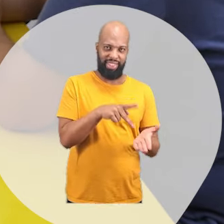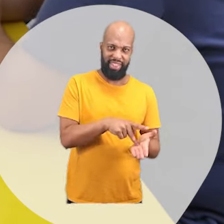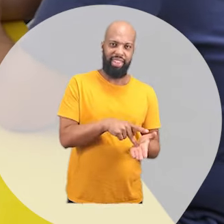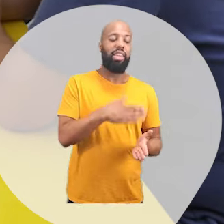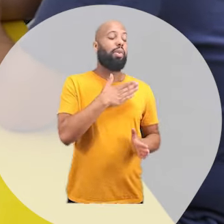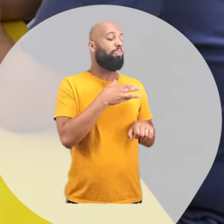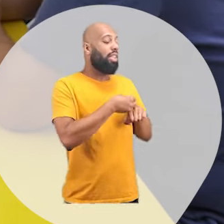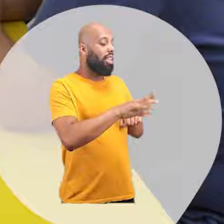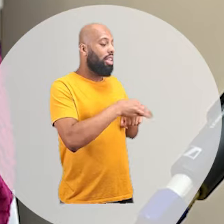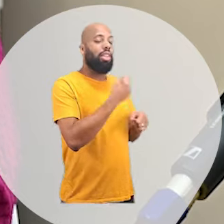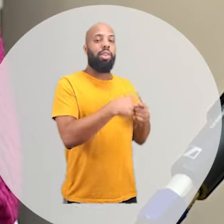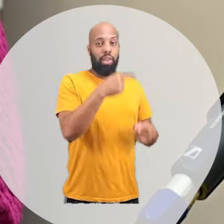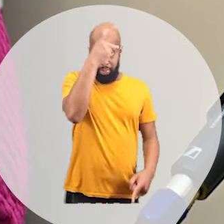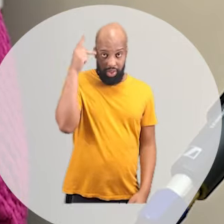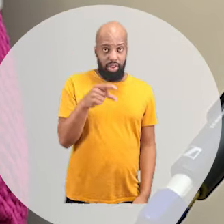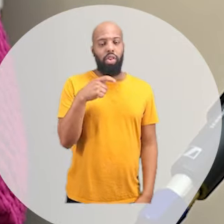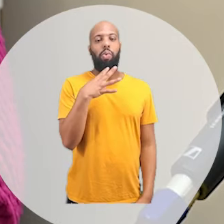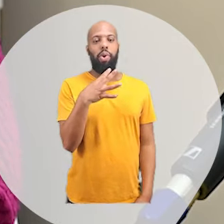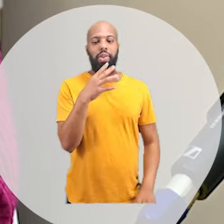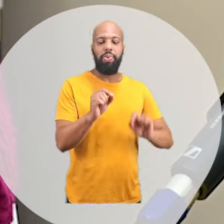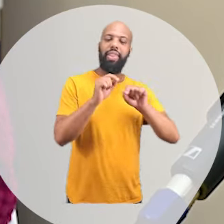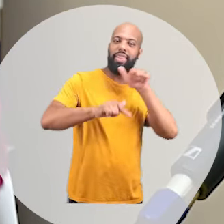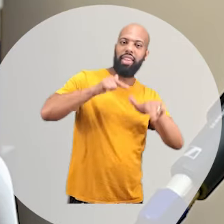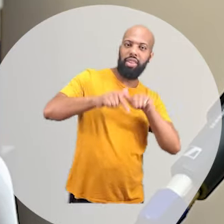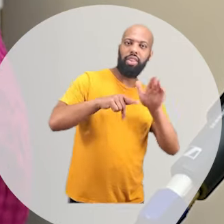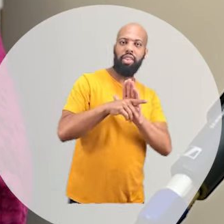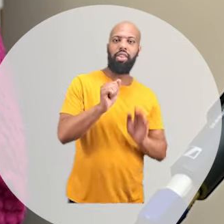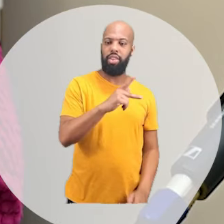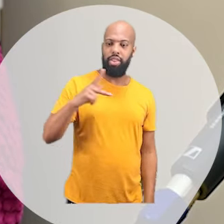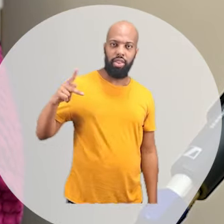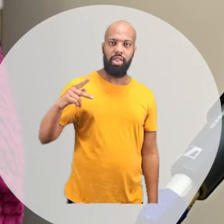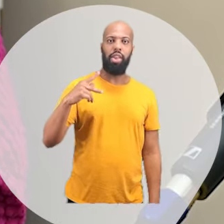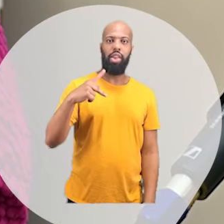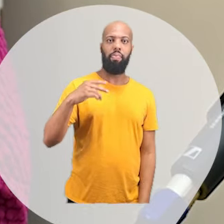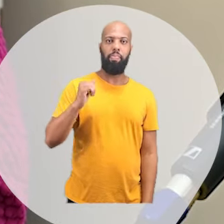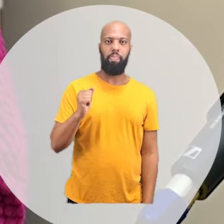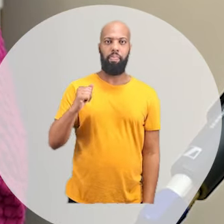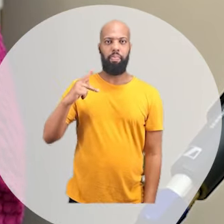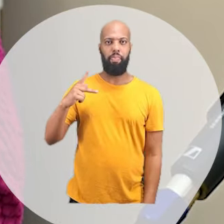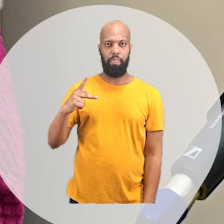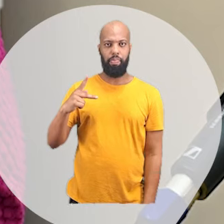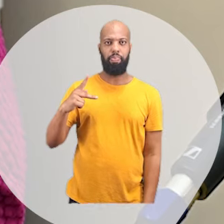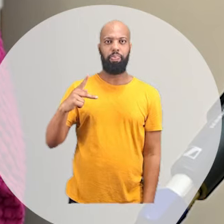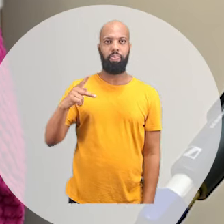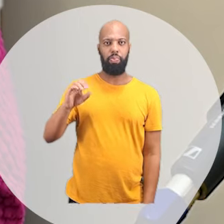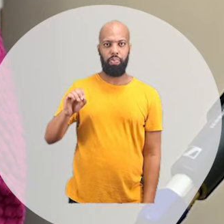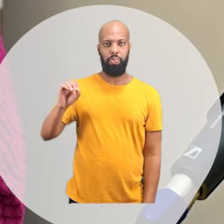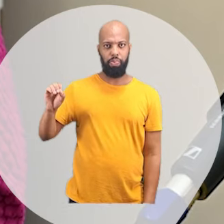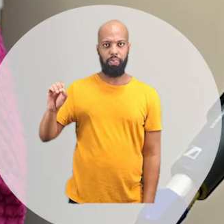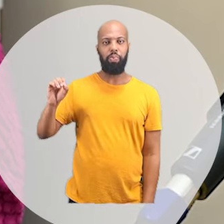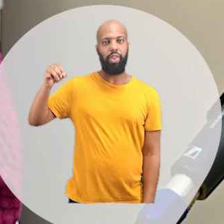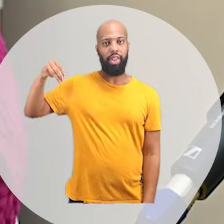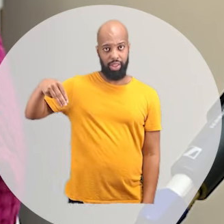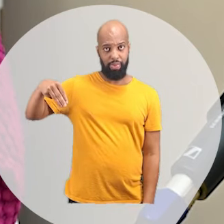A minha indicação é porque o pessoal possa conhecer o trabalho do aplicativo papão pa p